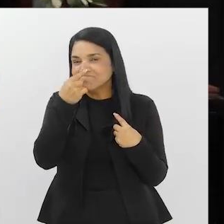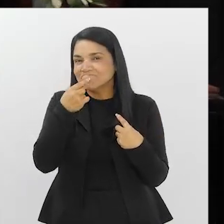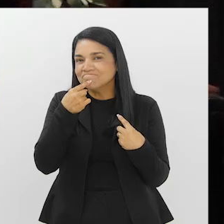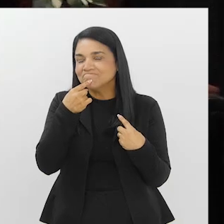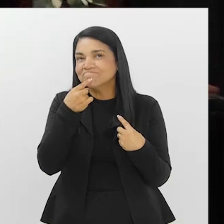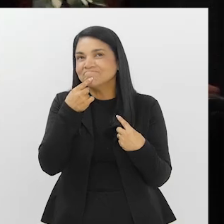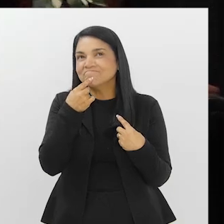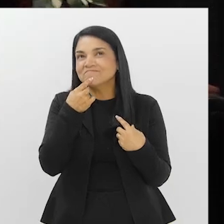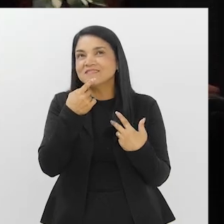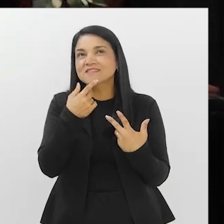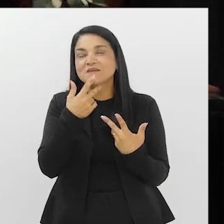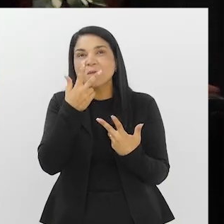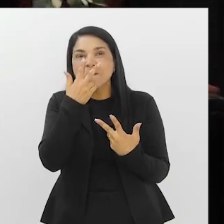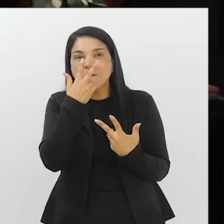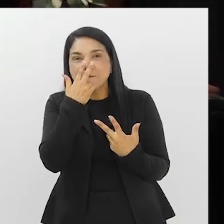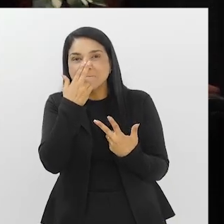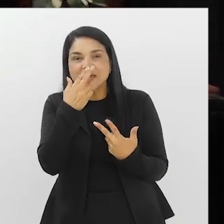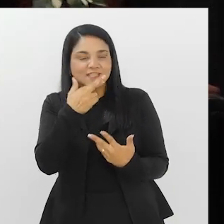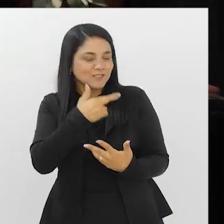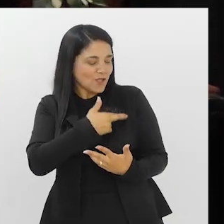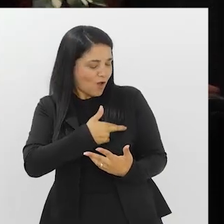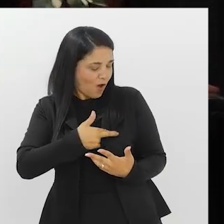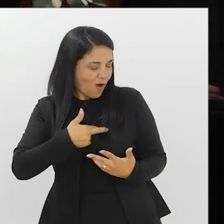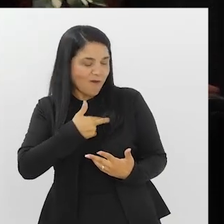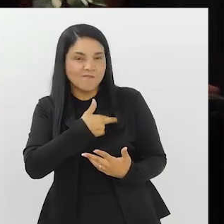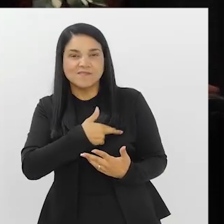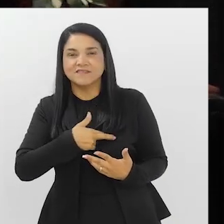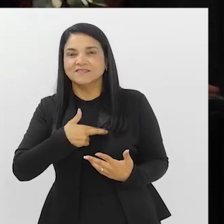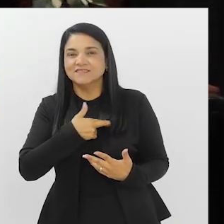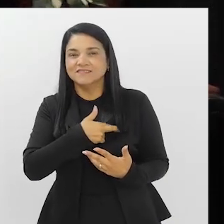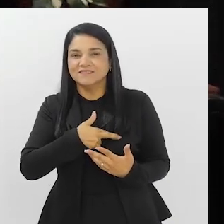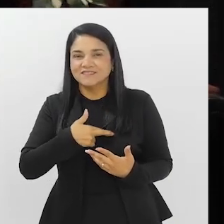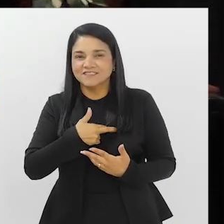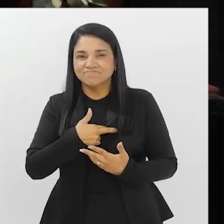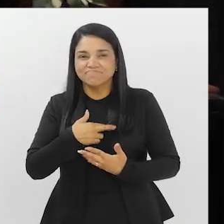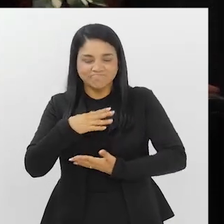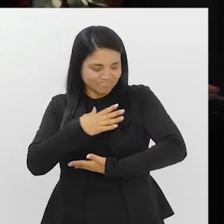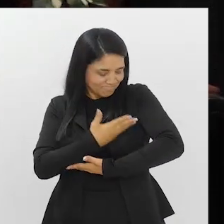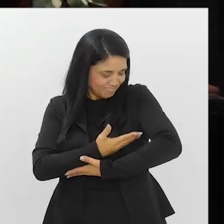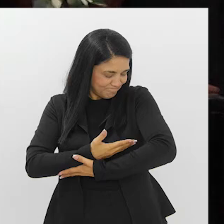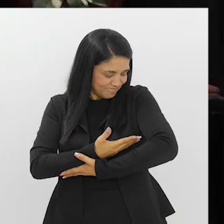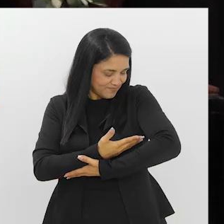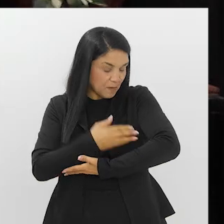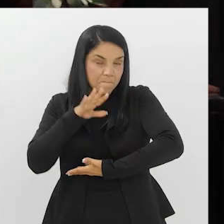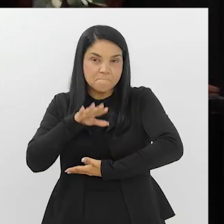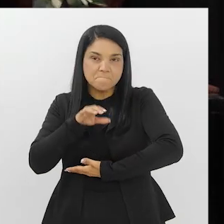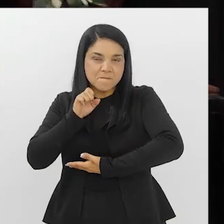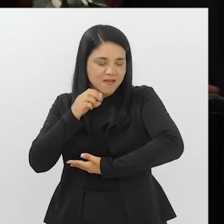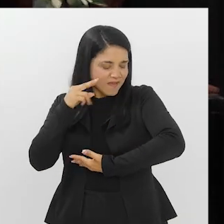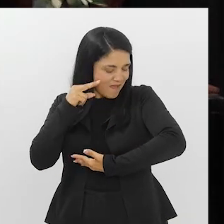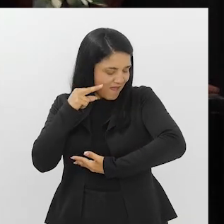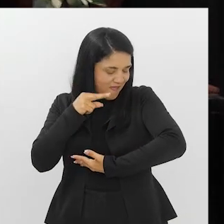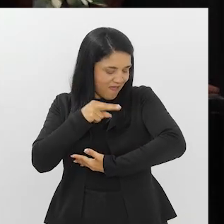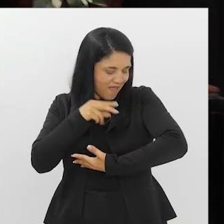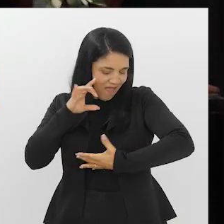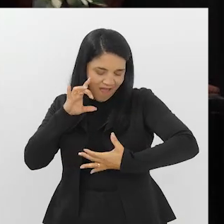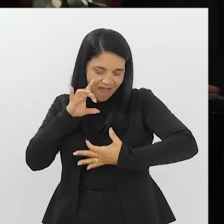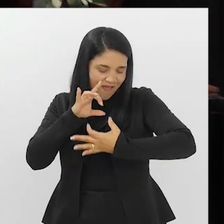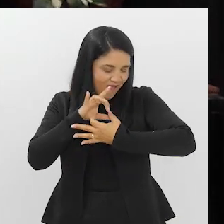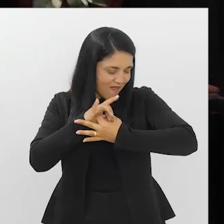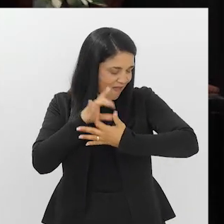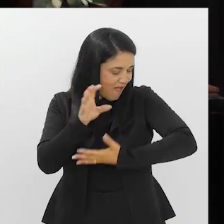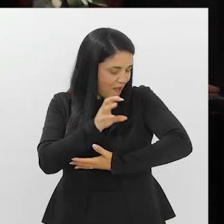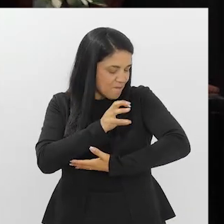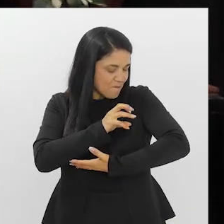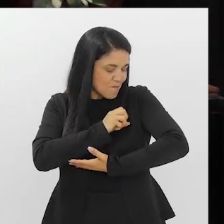romance, é cinematográfico, né? Ver a Sim. criação, né? Aquele momento que é do amor